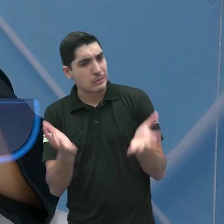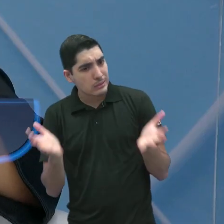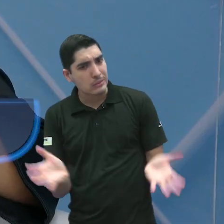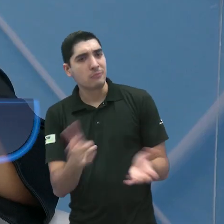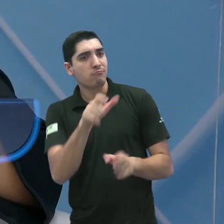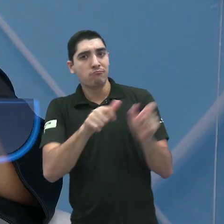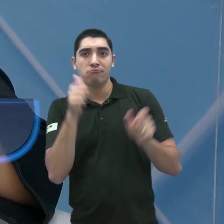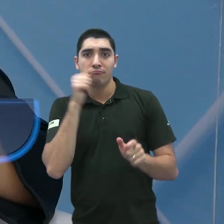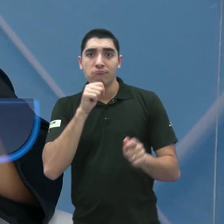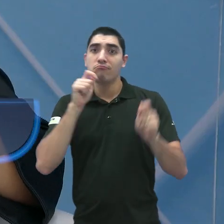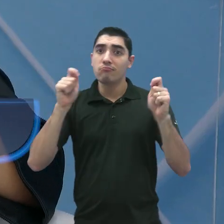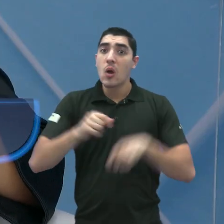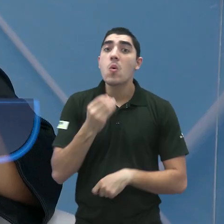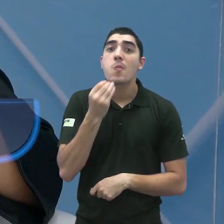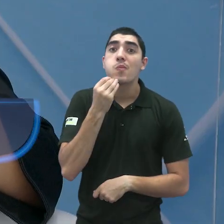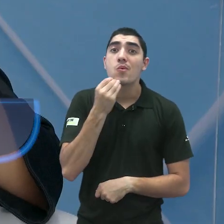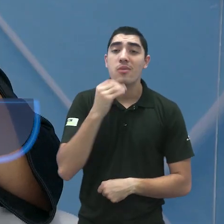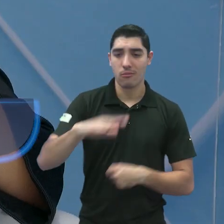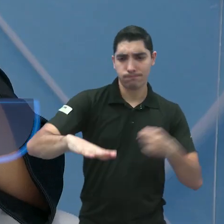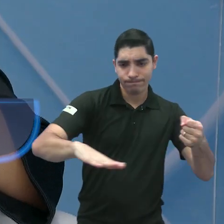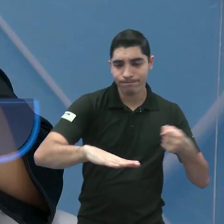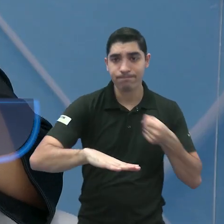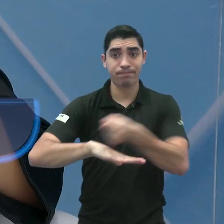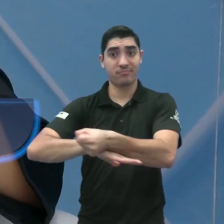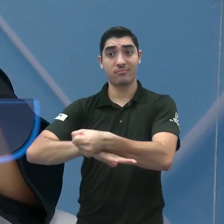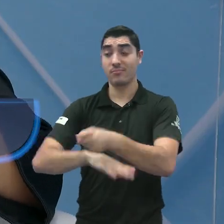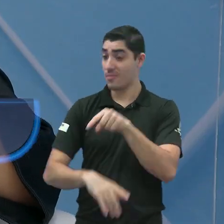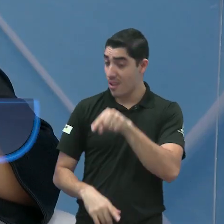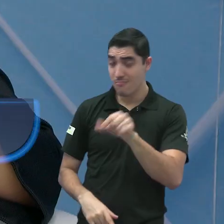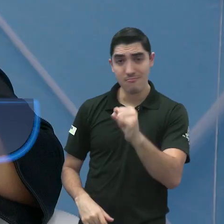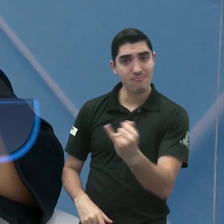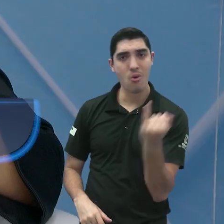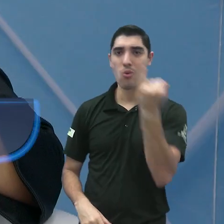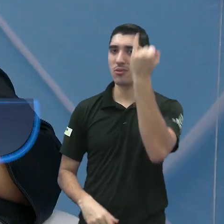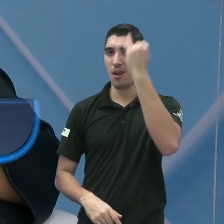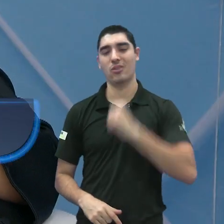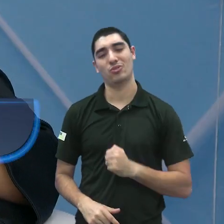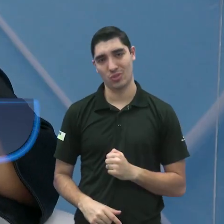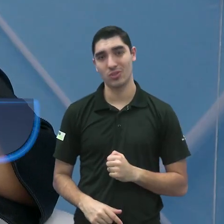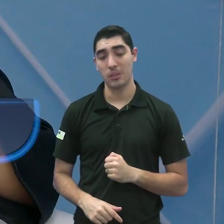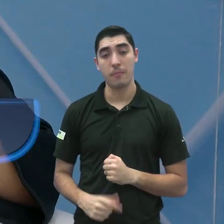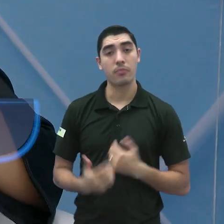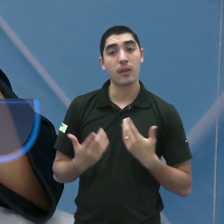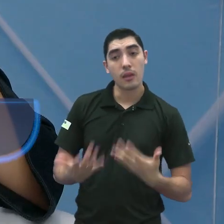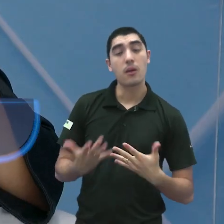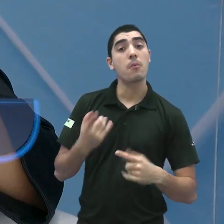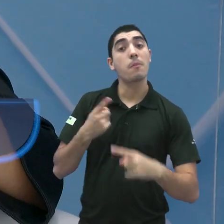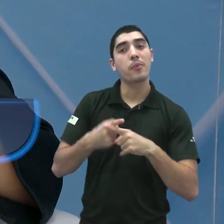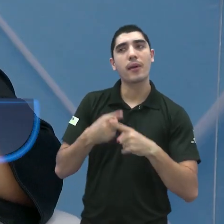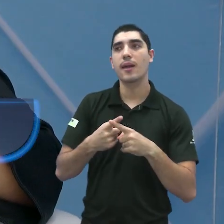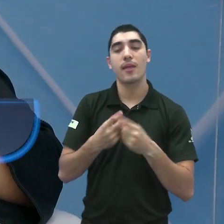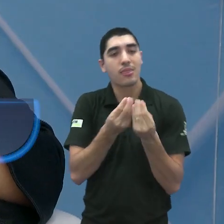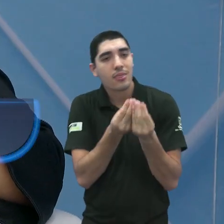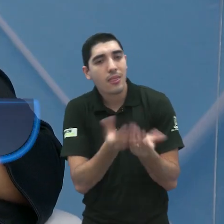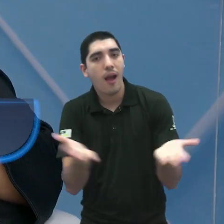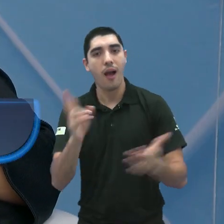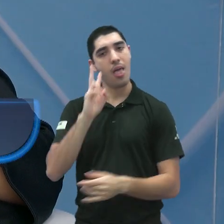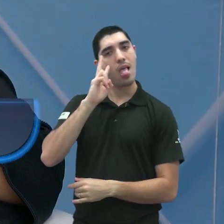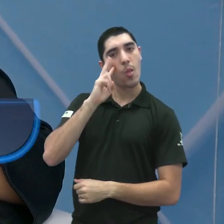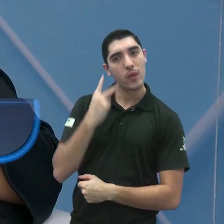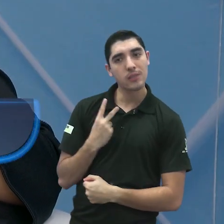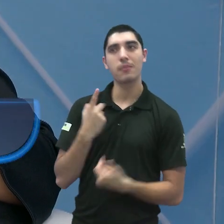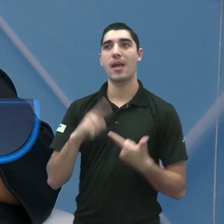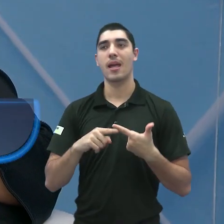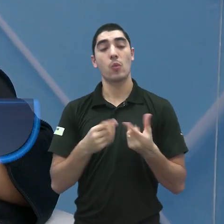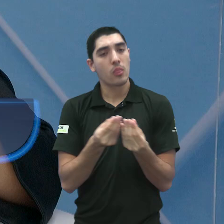através desses programas é realmente muito relevante, porque isso traz reconhecimento, isso acaba trazendo